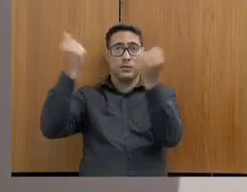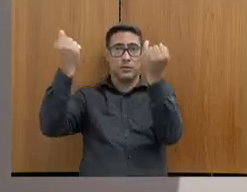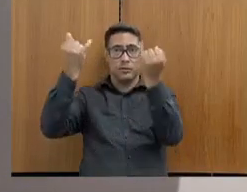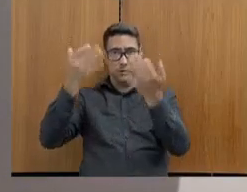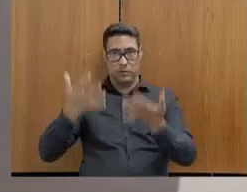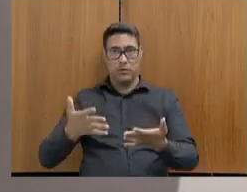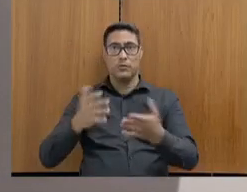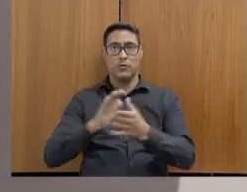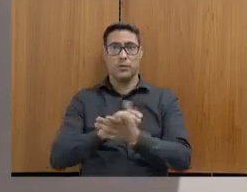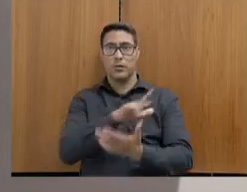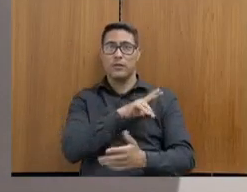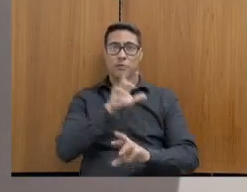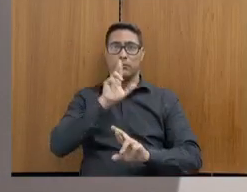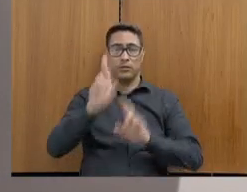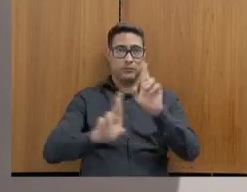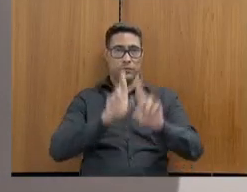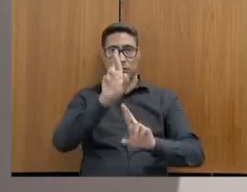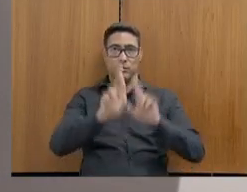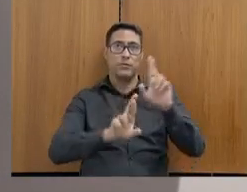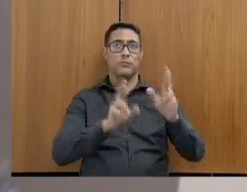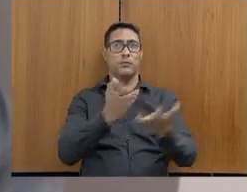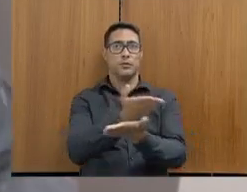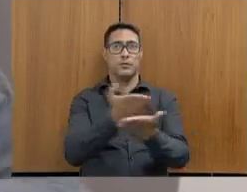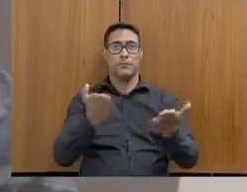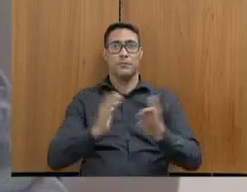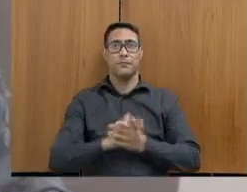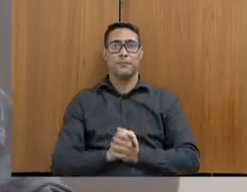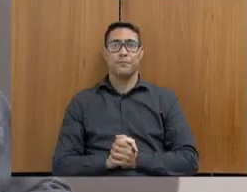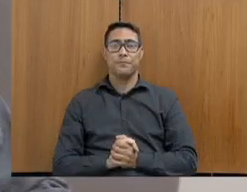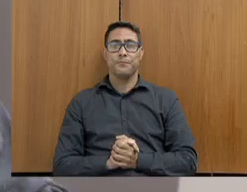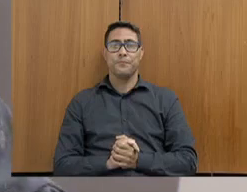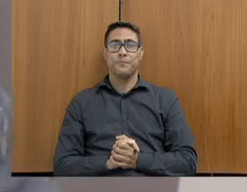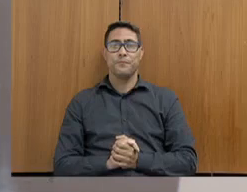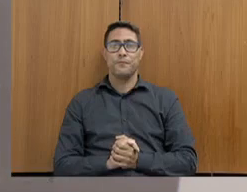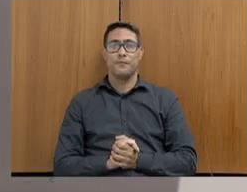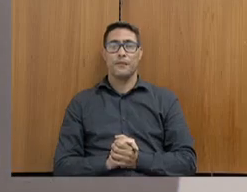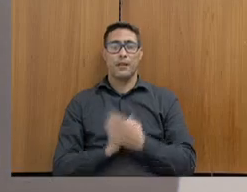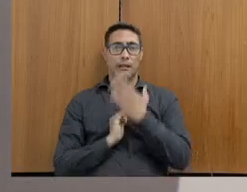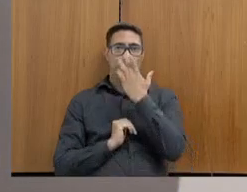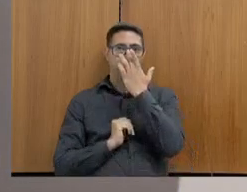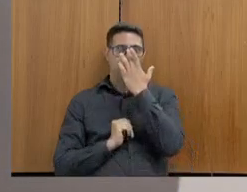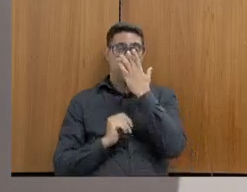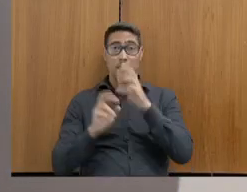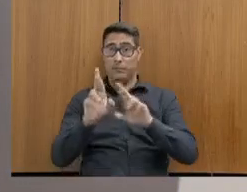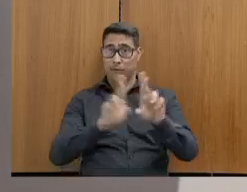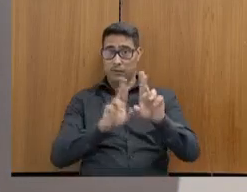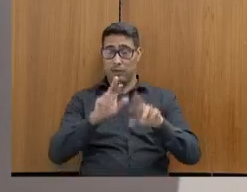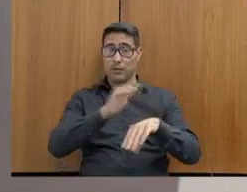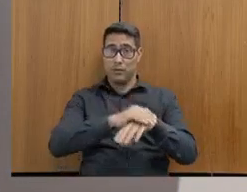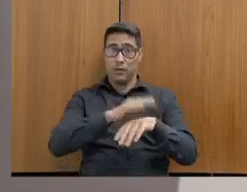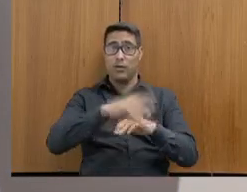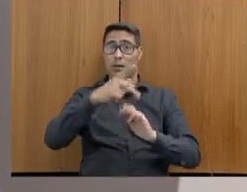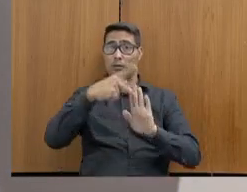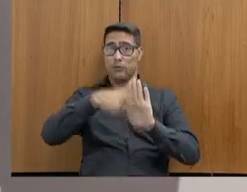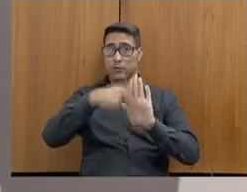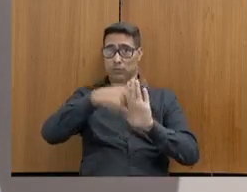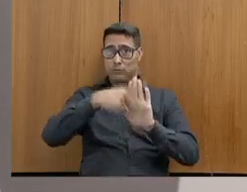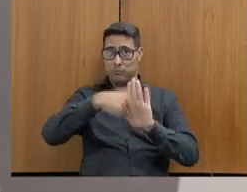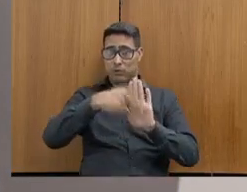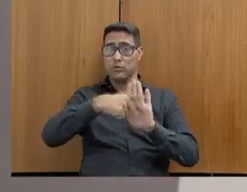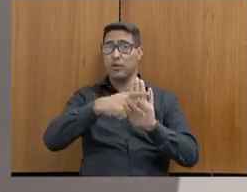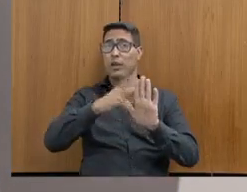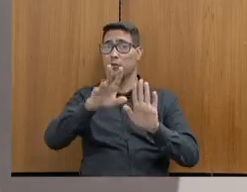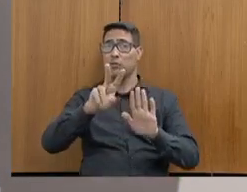responder as indagações que foram feitas aqui em relação ao projeto e a projeto né como qualquer projeto